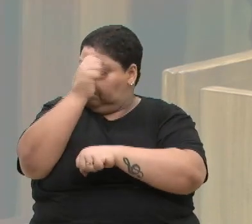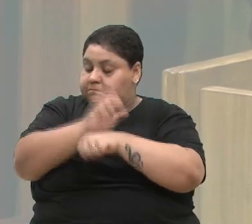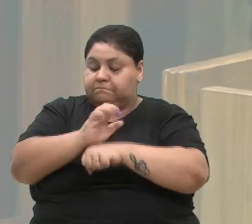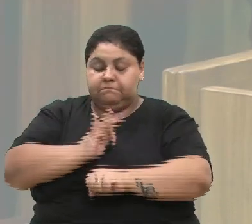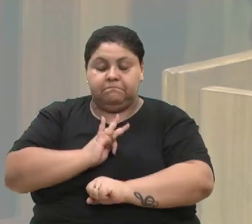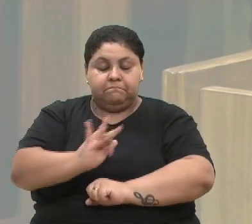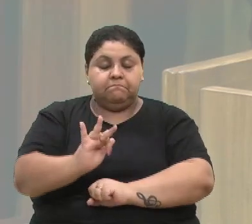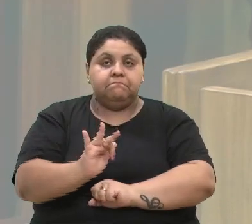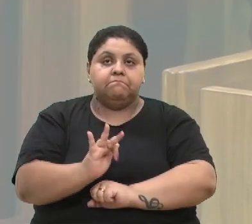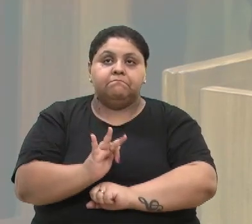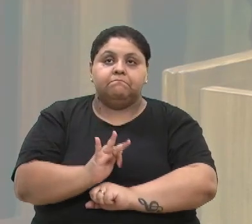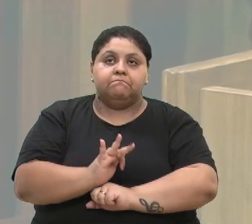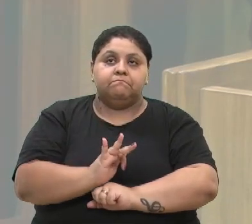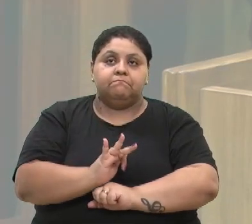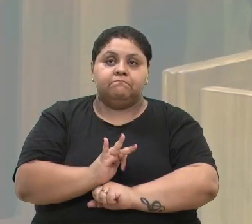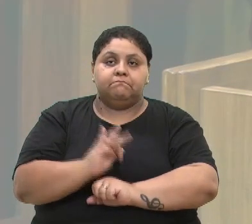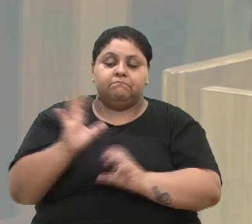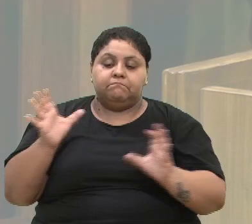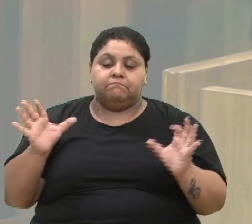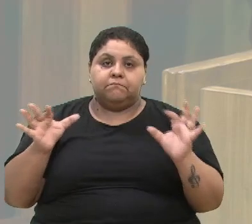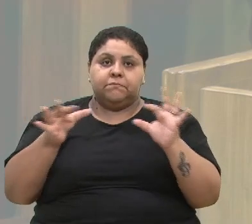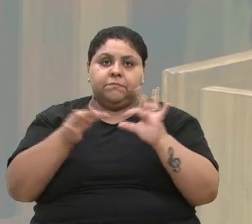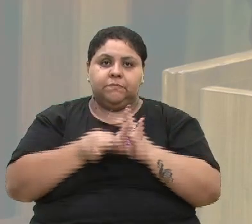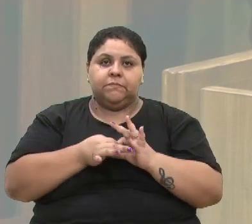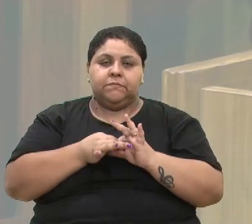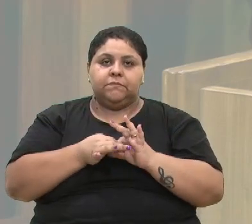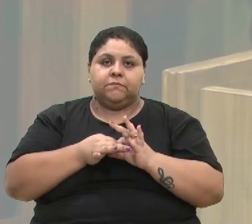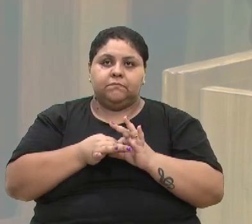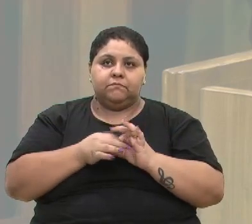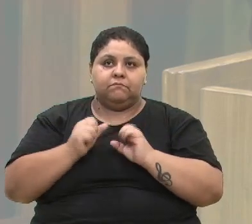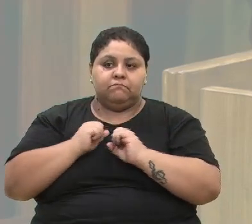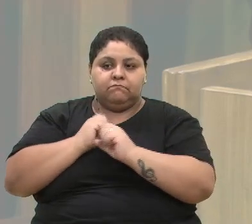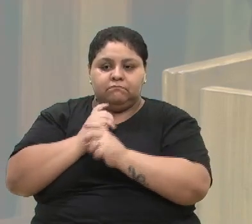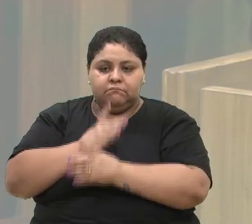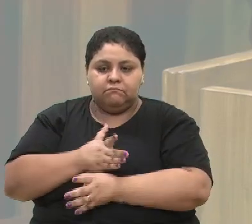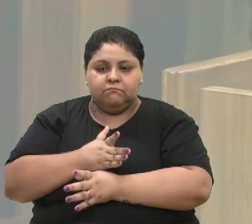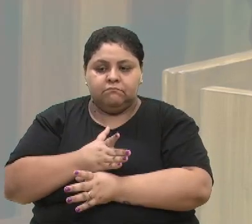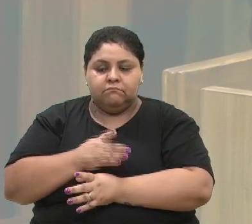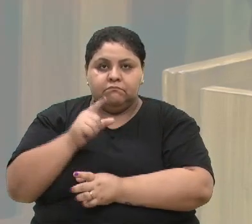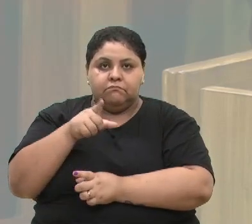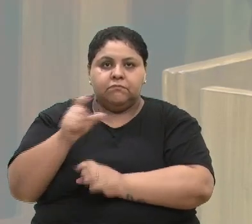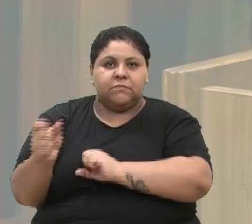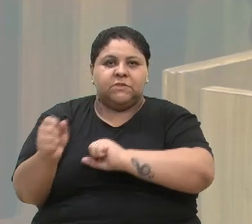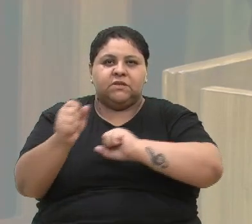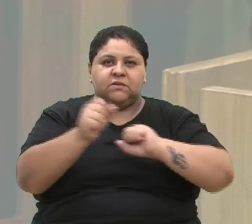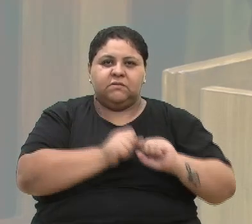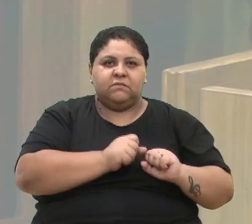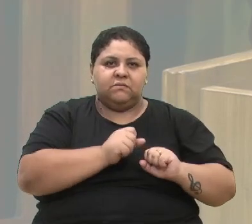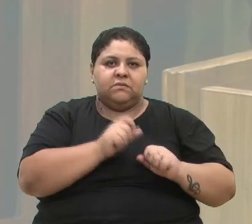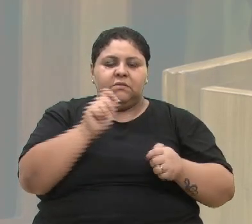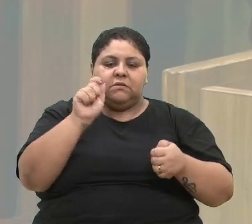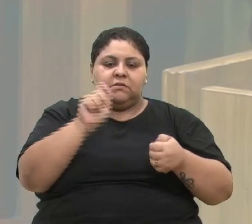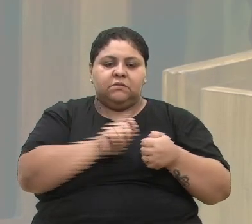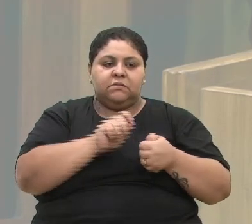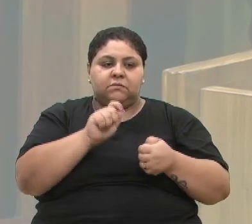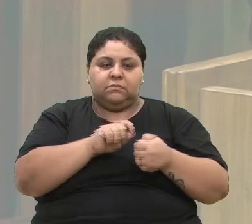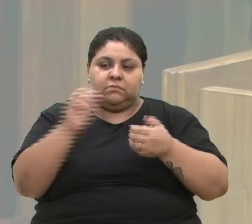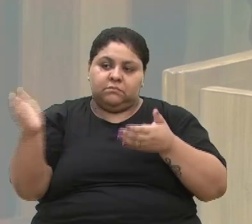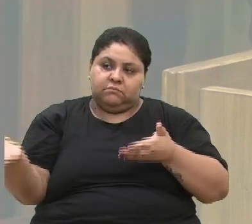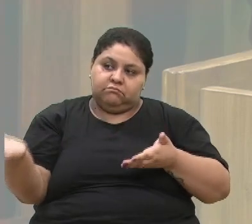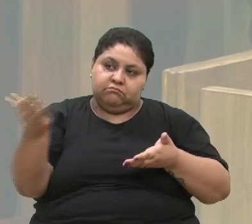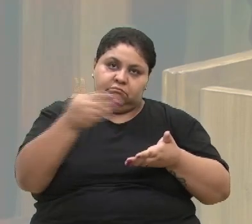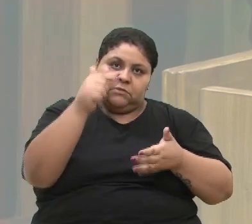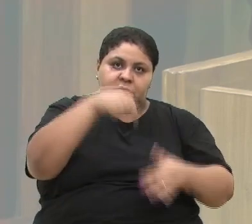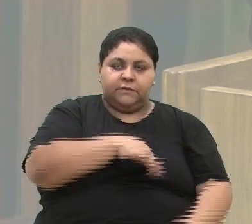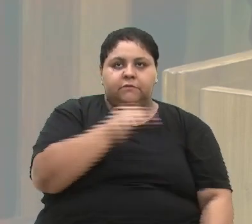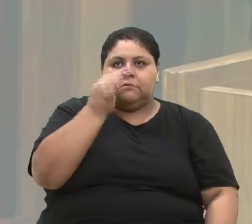federal, se juntasse nessa ação para que você pudesse ser realizado, trazido para Caxias